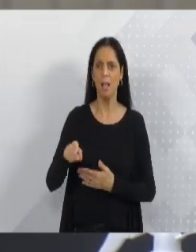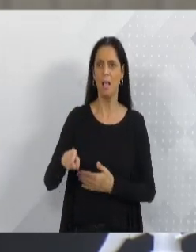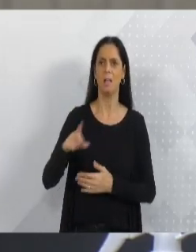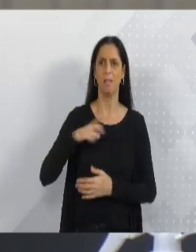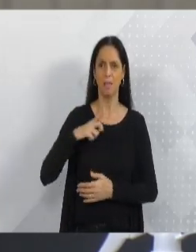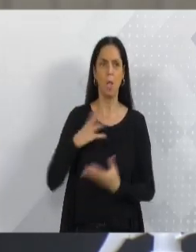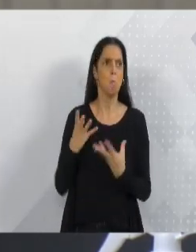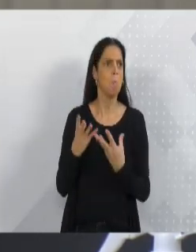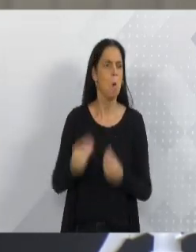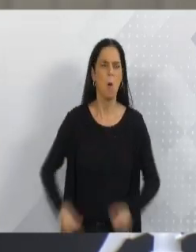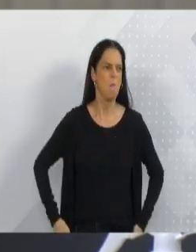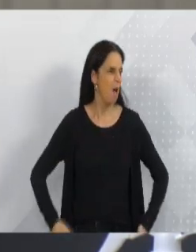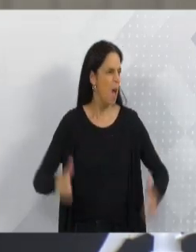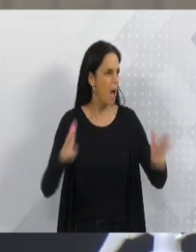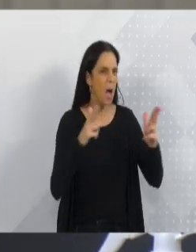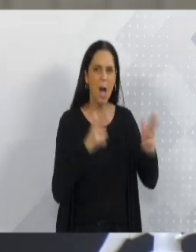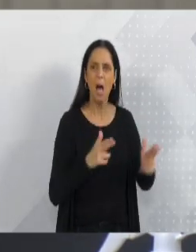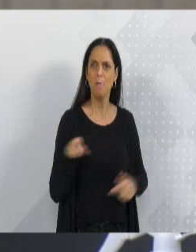armados Brasil afora.